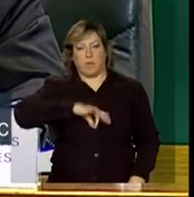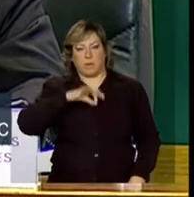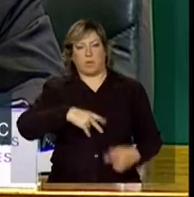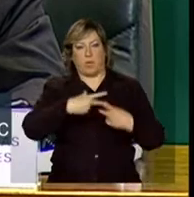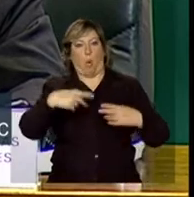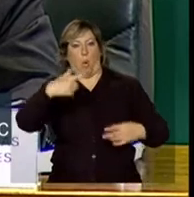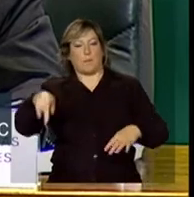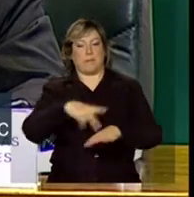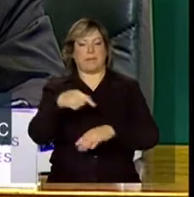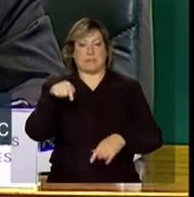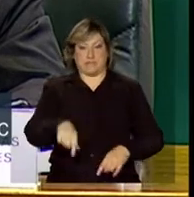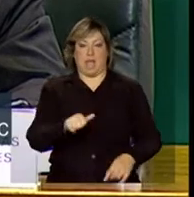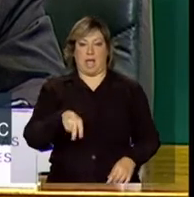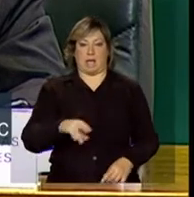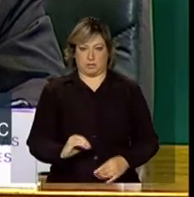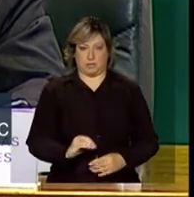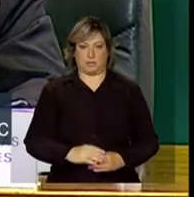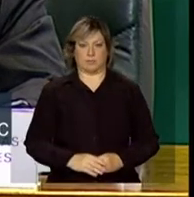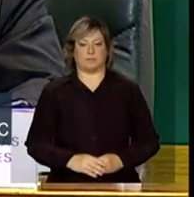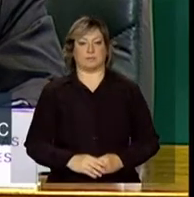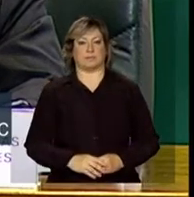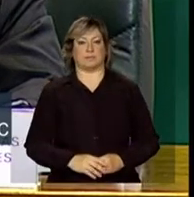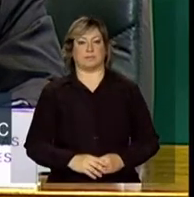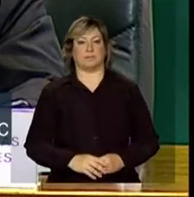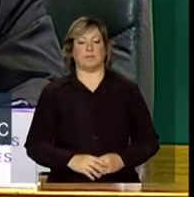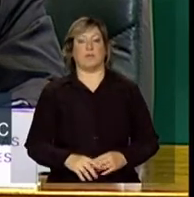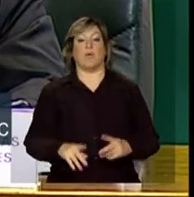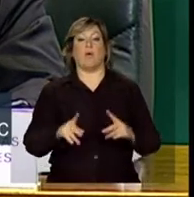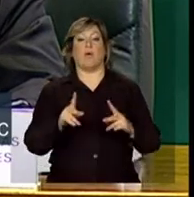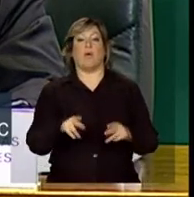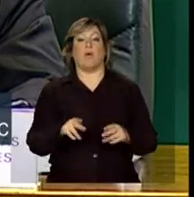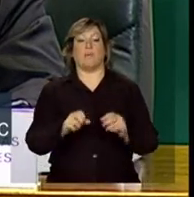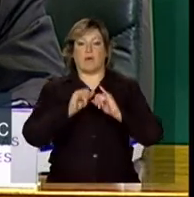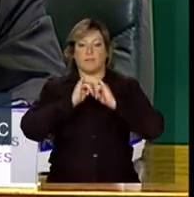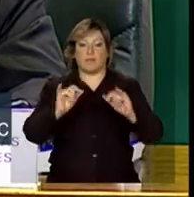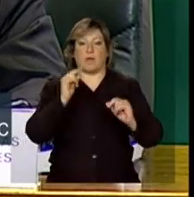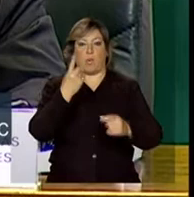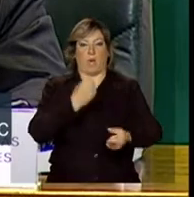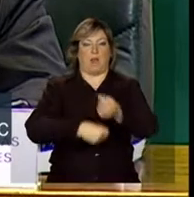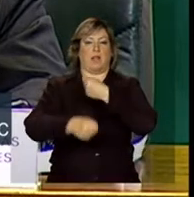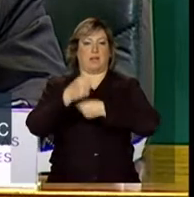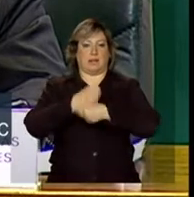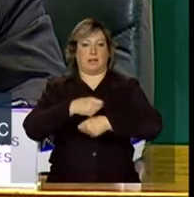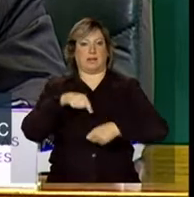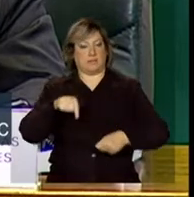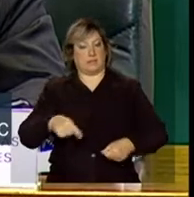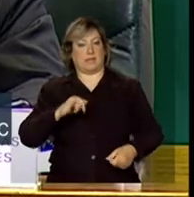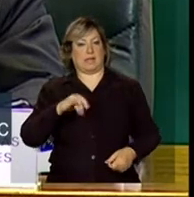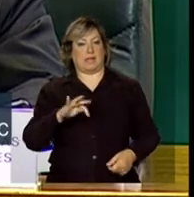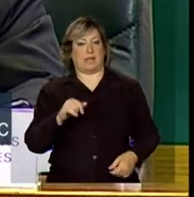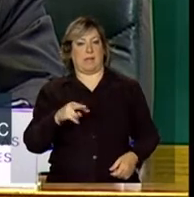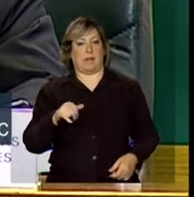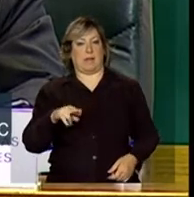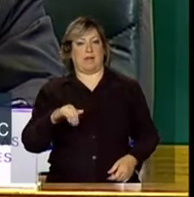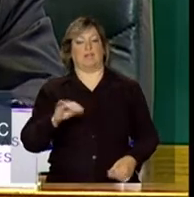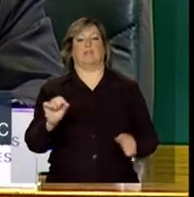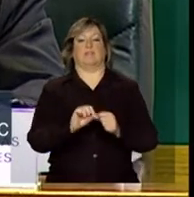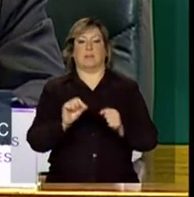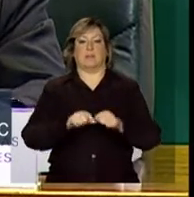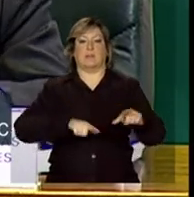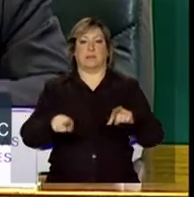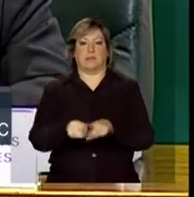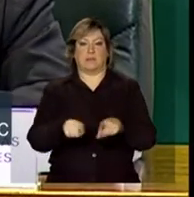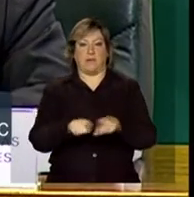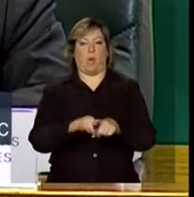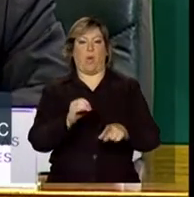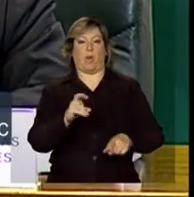ano conforme anunciado um ano atrás do Itamarati realizou reuniões Regionais no Oriente Médio na América